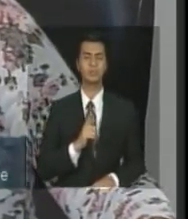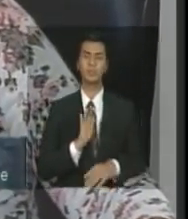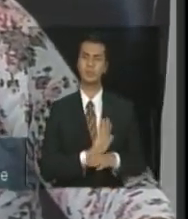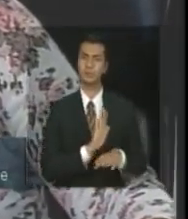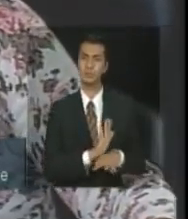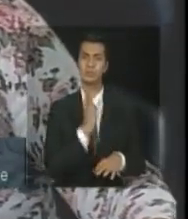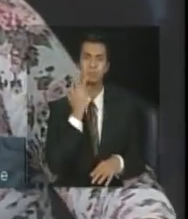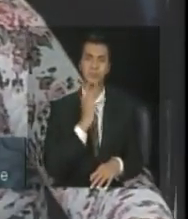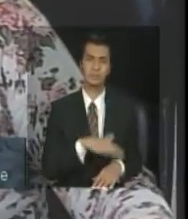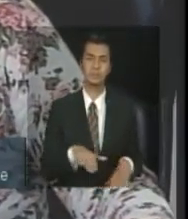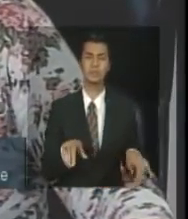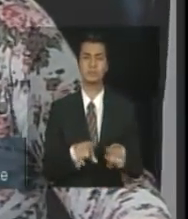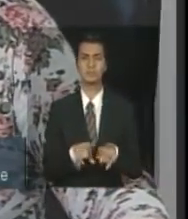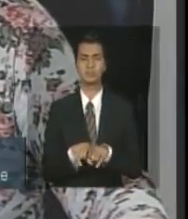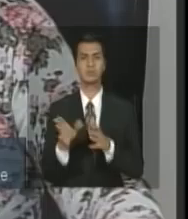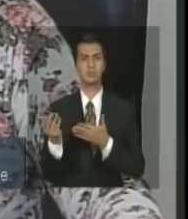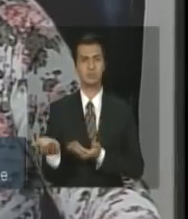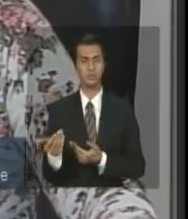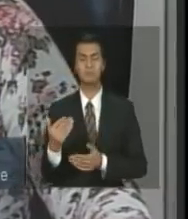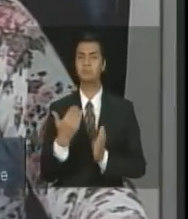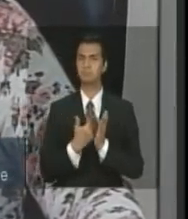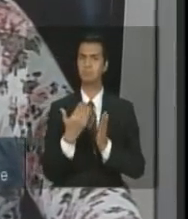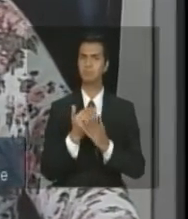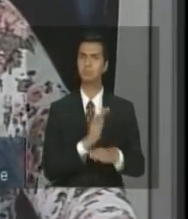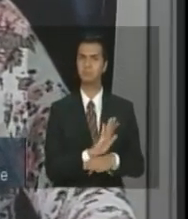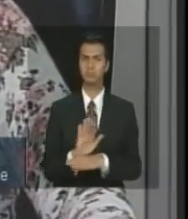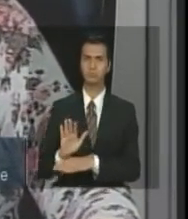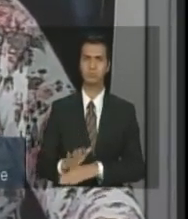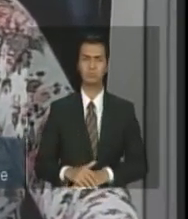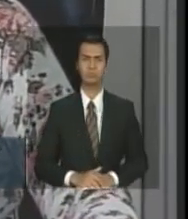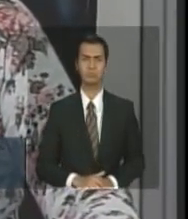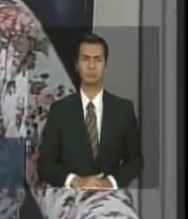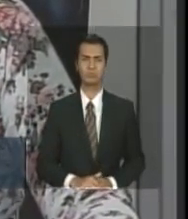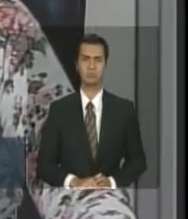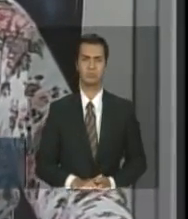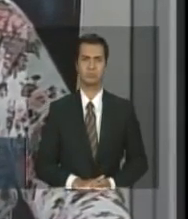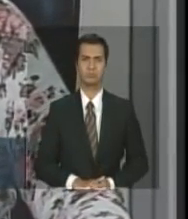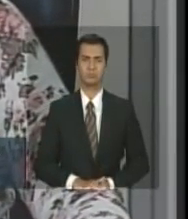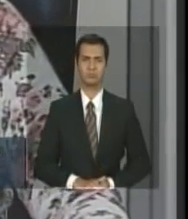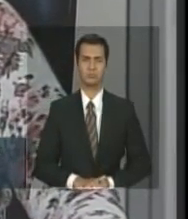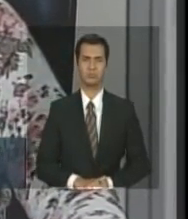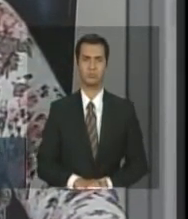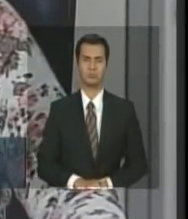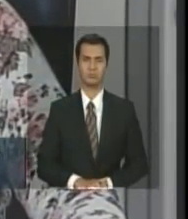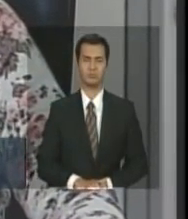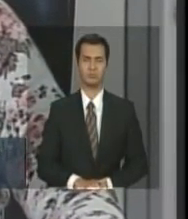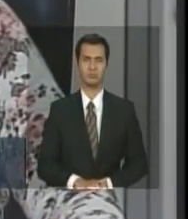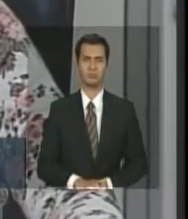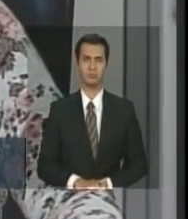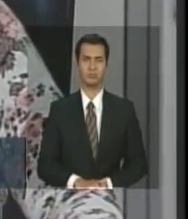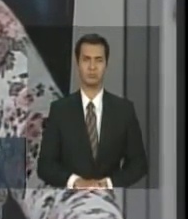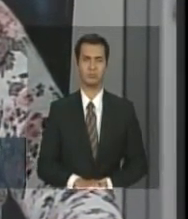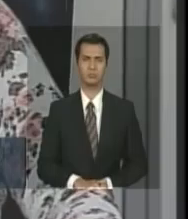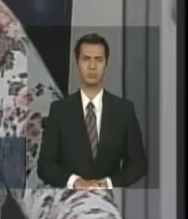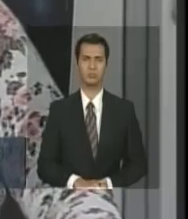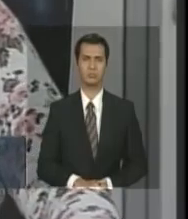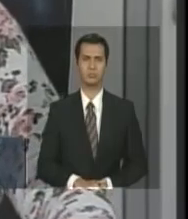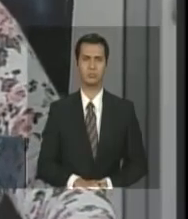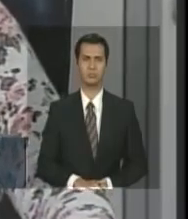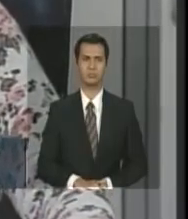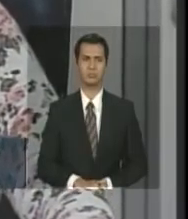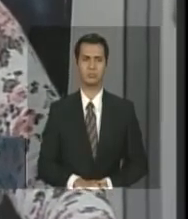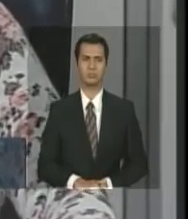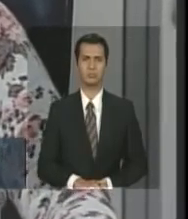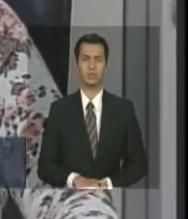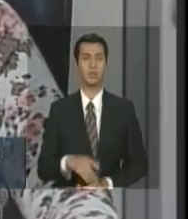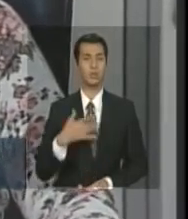então, usa o salário mínimo, o governo usa o INPC. Eu acho que eles usaram sem ter